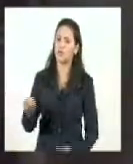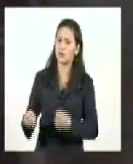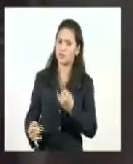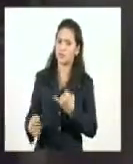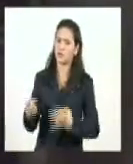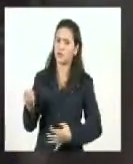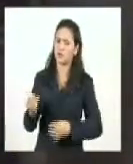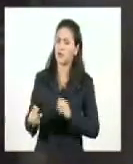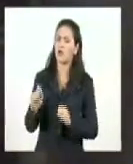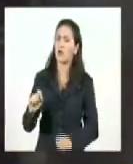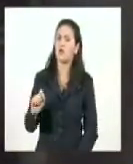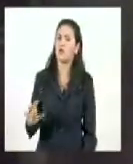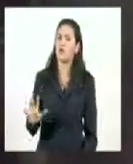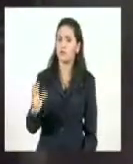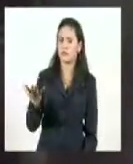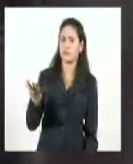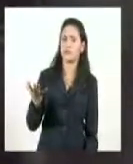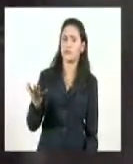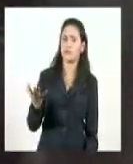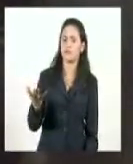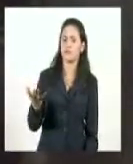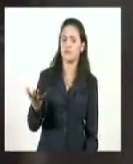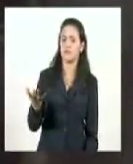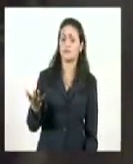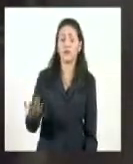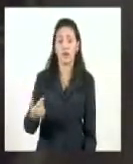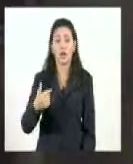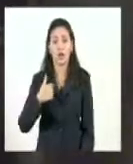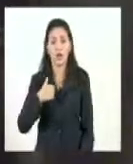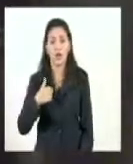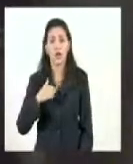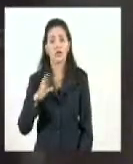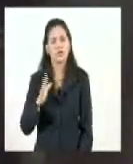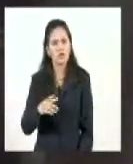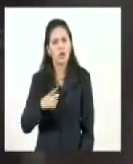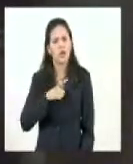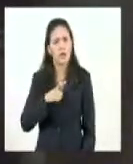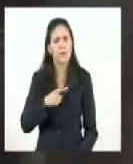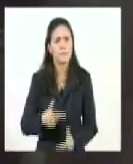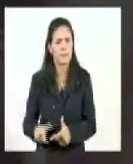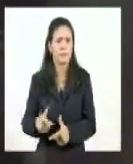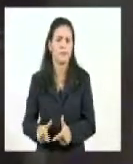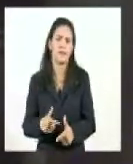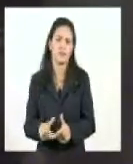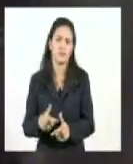do que estava acontecendo. Inclusive eu já tive alguns problemas em relação à mídia